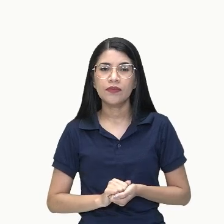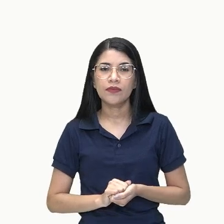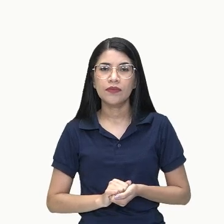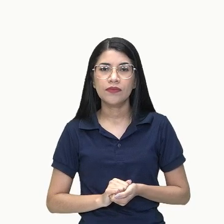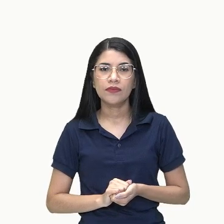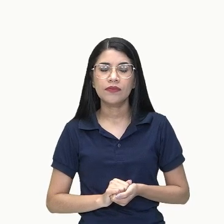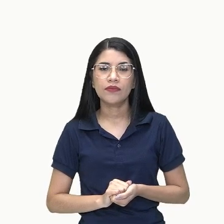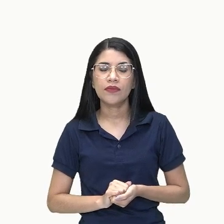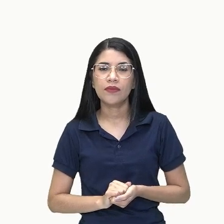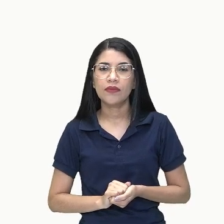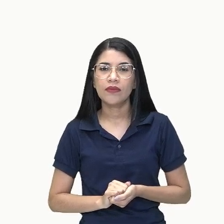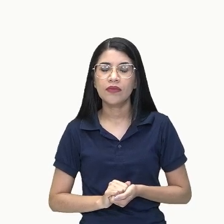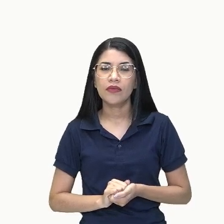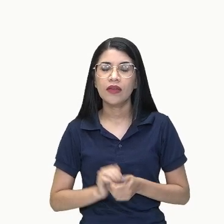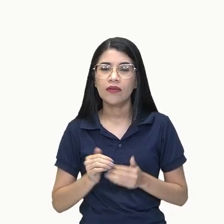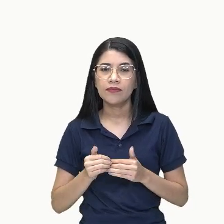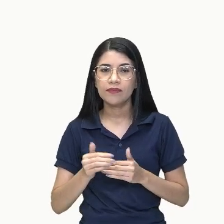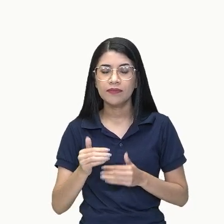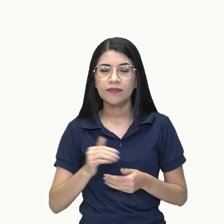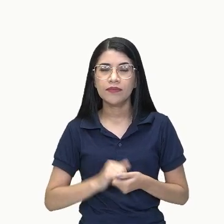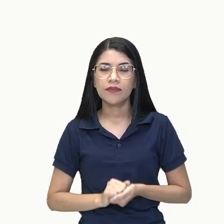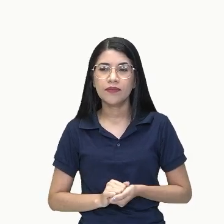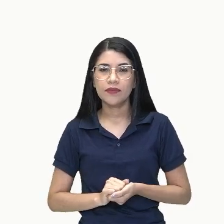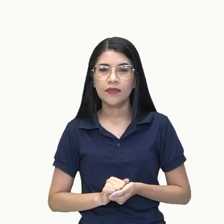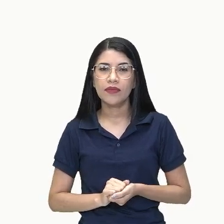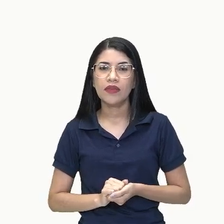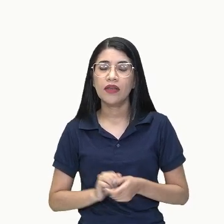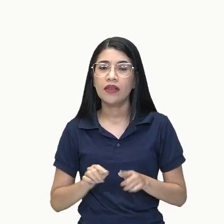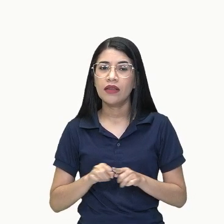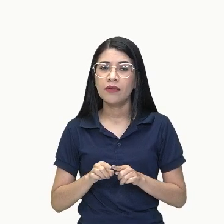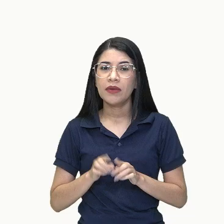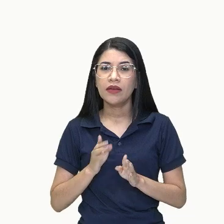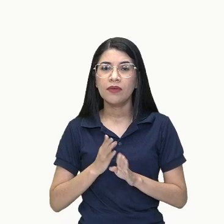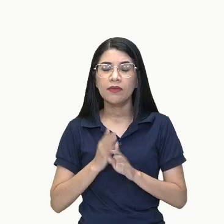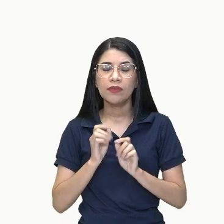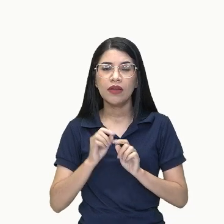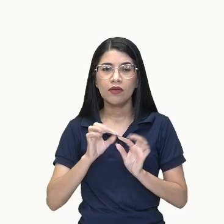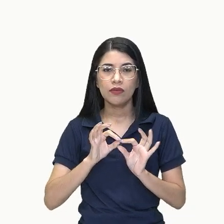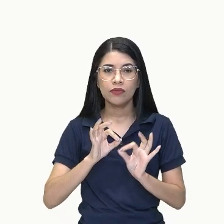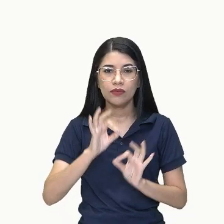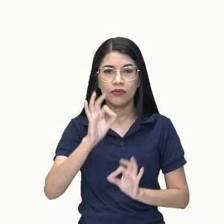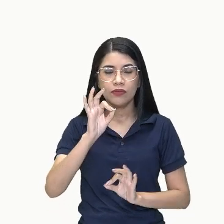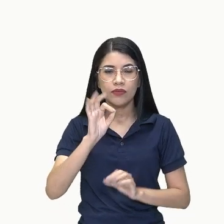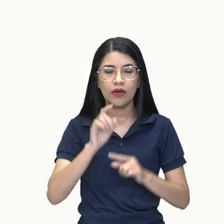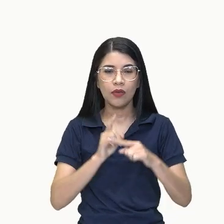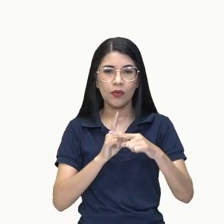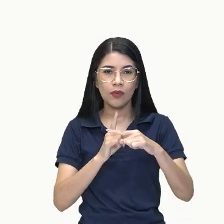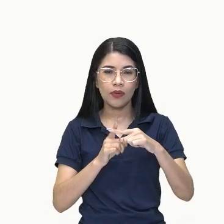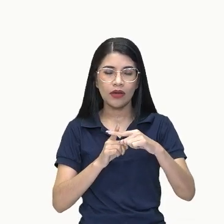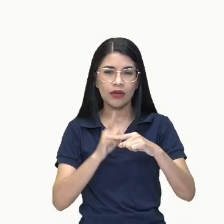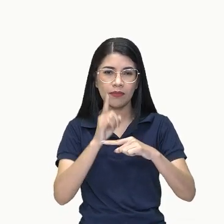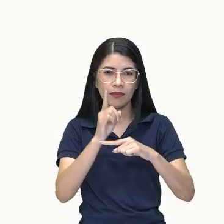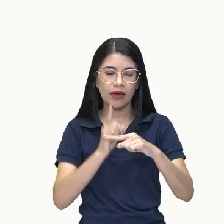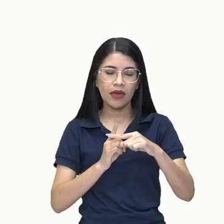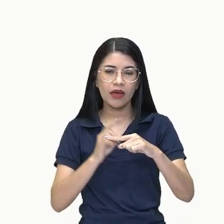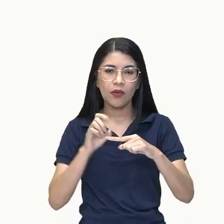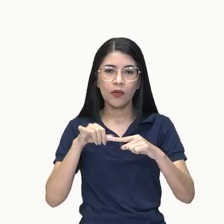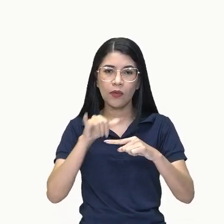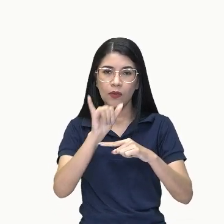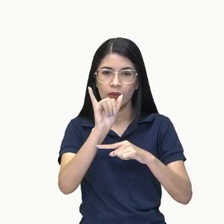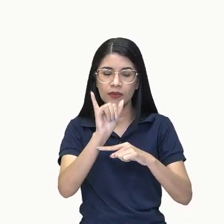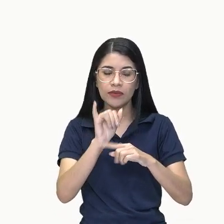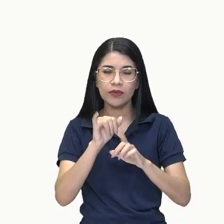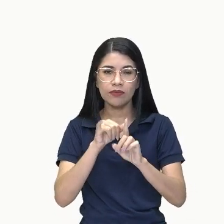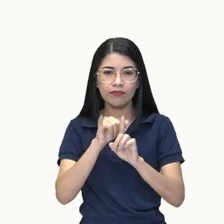bem? Avançando aqui na nossa análise, nós chegamos no eixo y. O eixo y, ele é chamado de